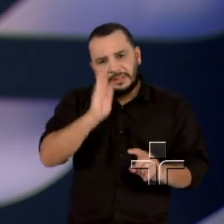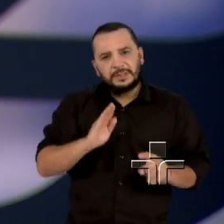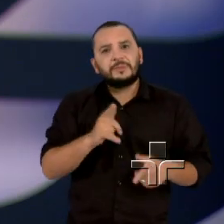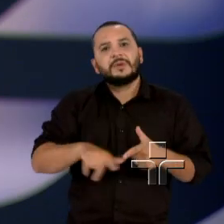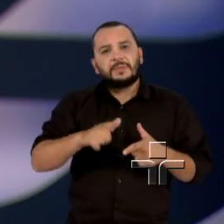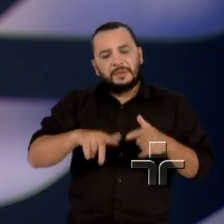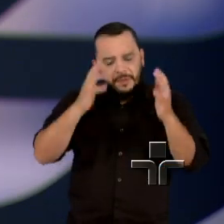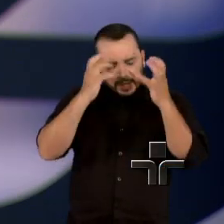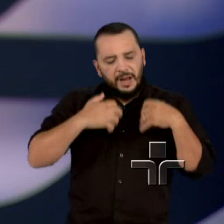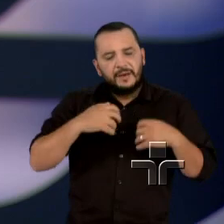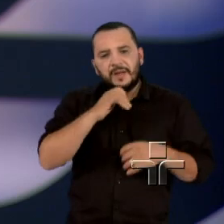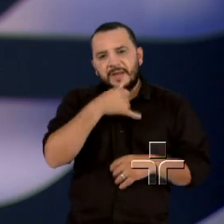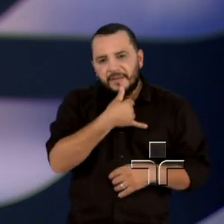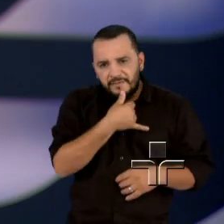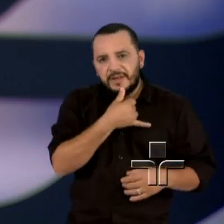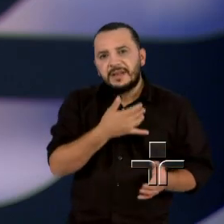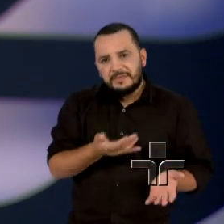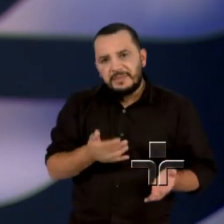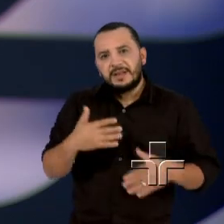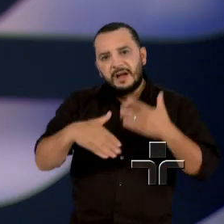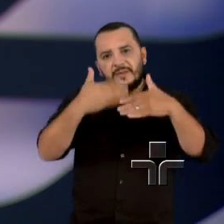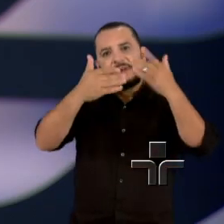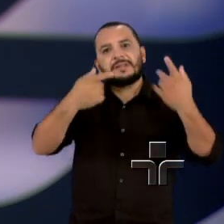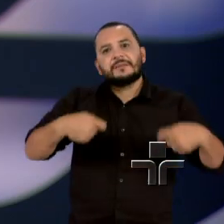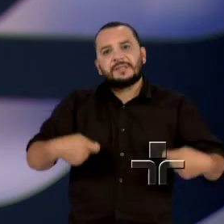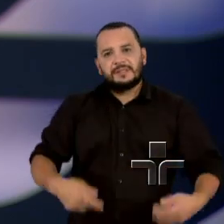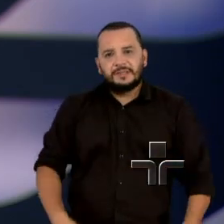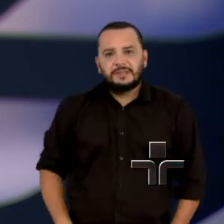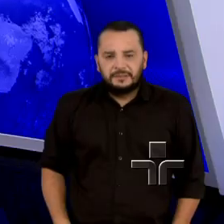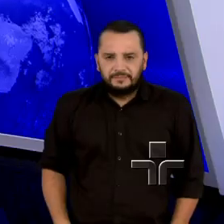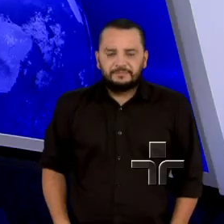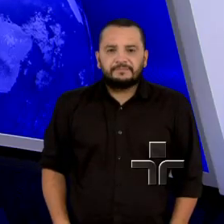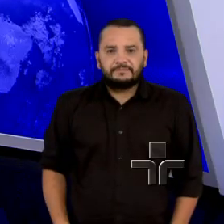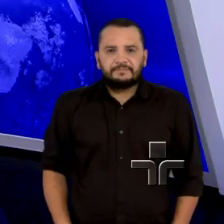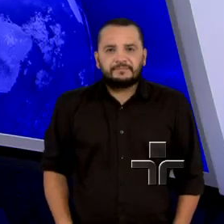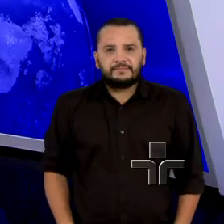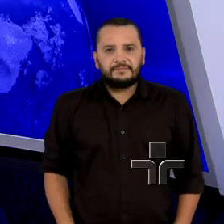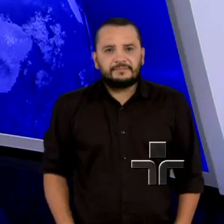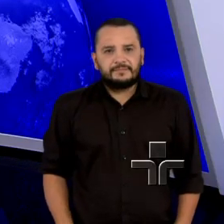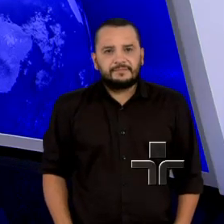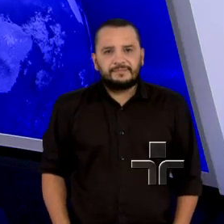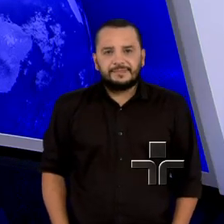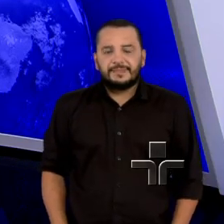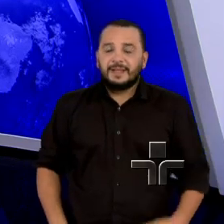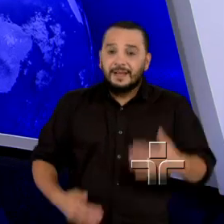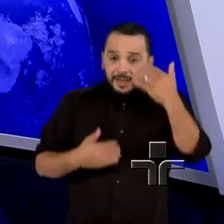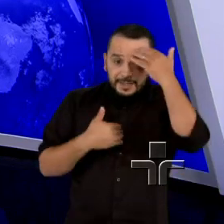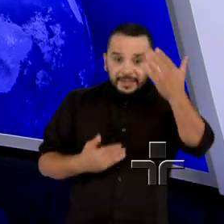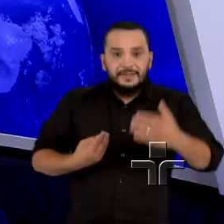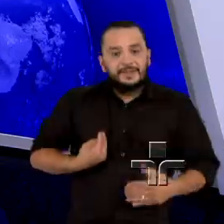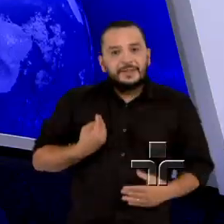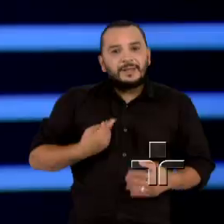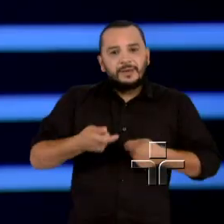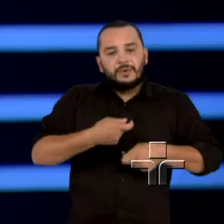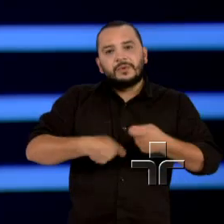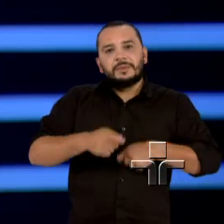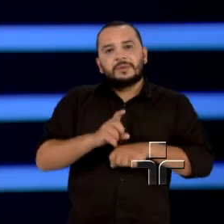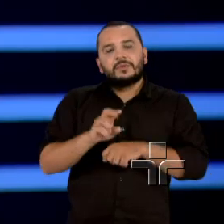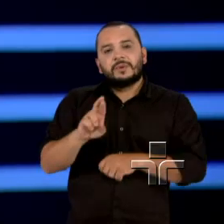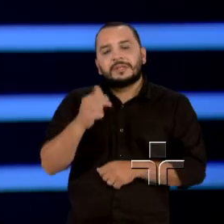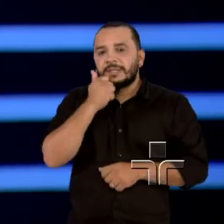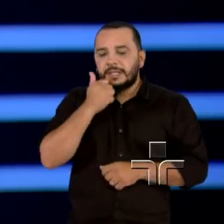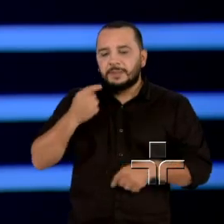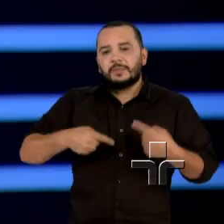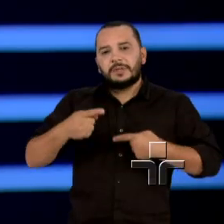grave. Infelizmente, a gente tem muito a avançar com relação a esse tema. Agradecemos a presença do economista e doutor em ciência